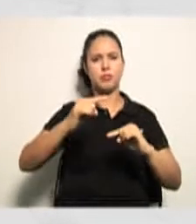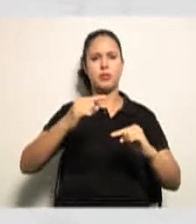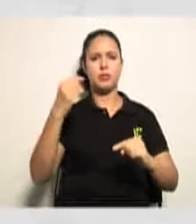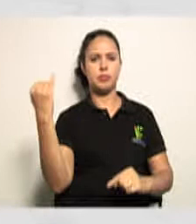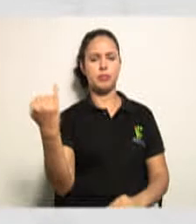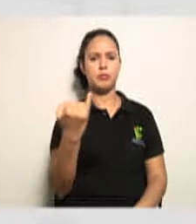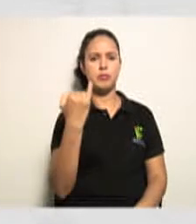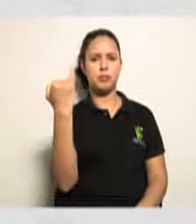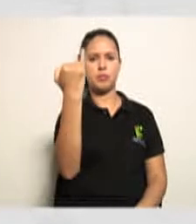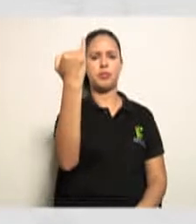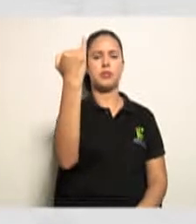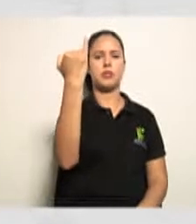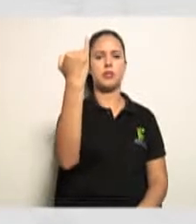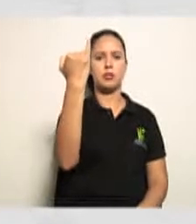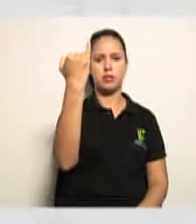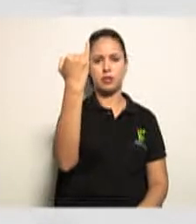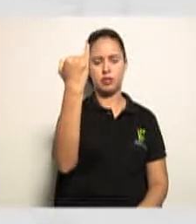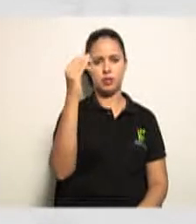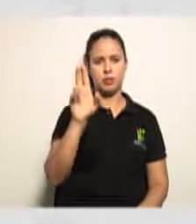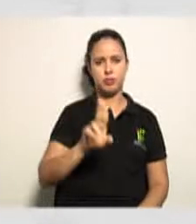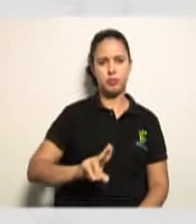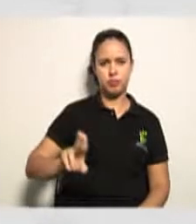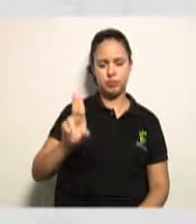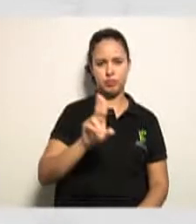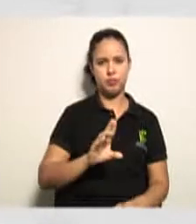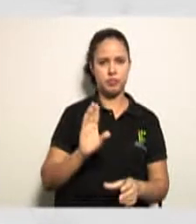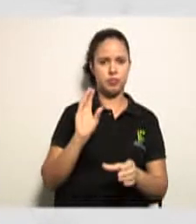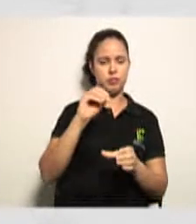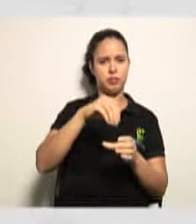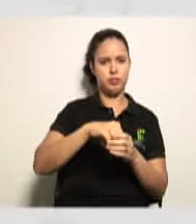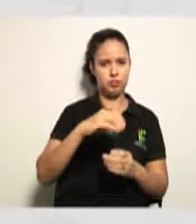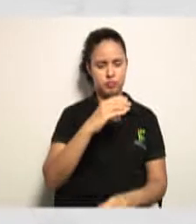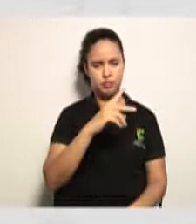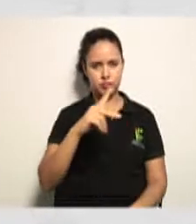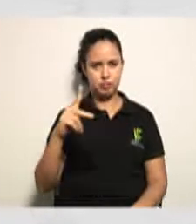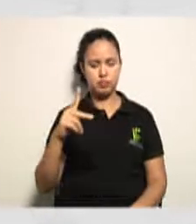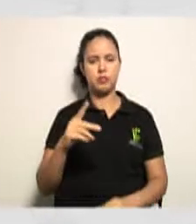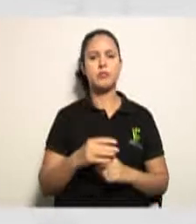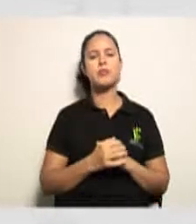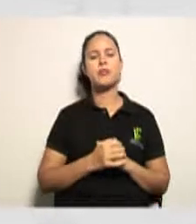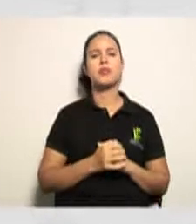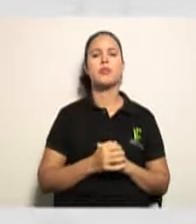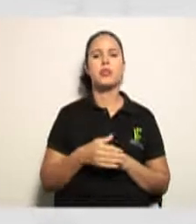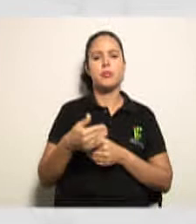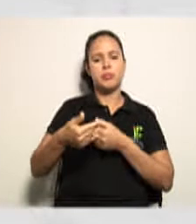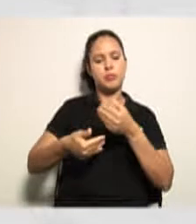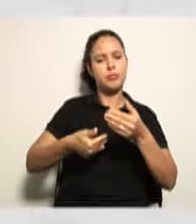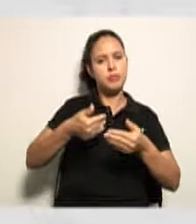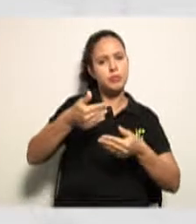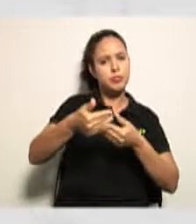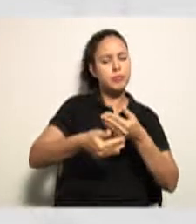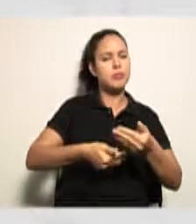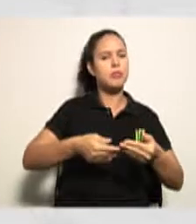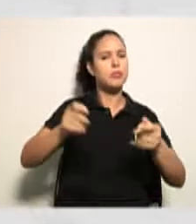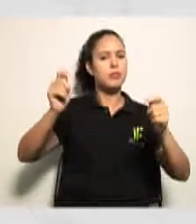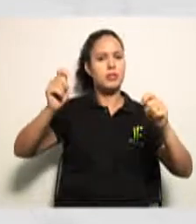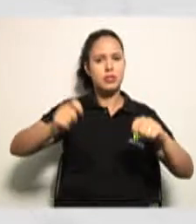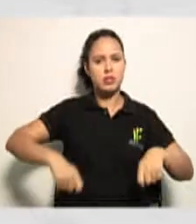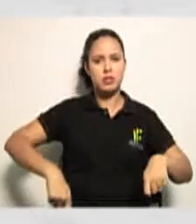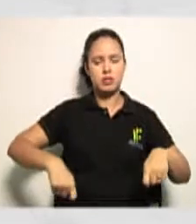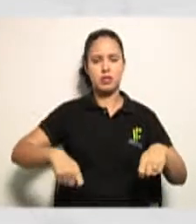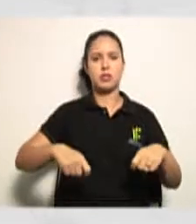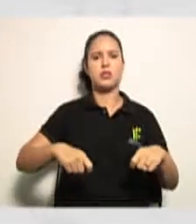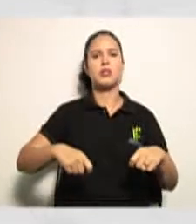primordiais hoje para a gente utilizar nas nossas organizações. E são os processos que permitem a organização